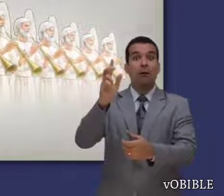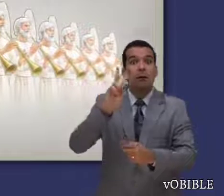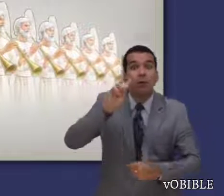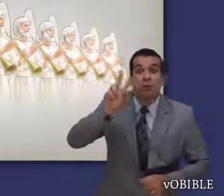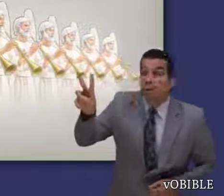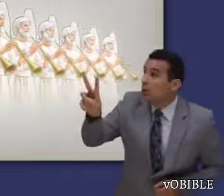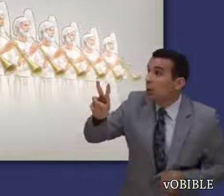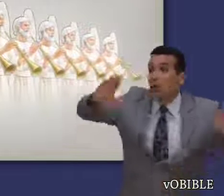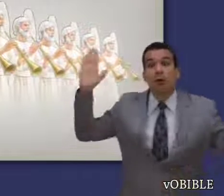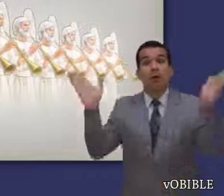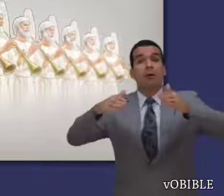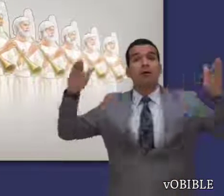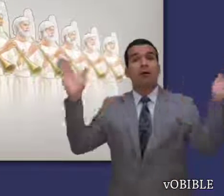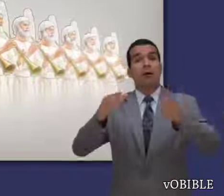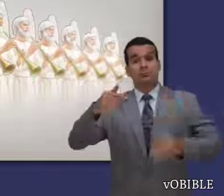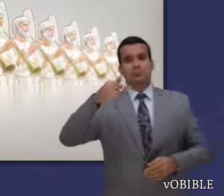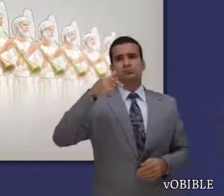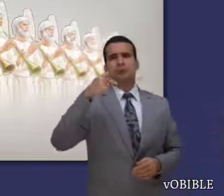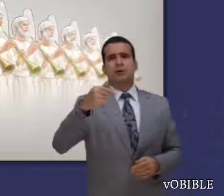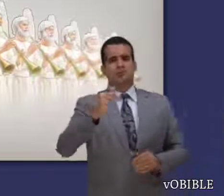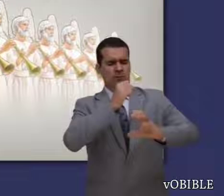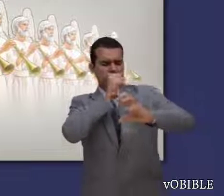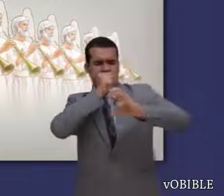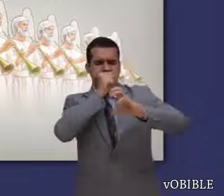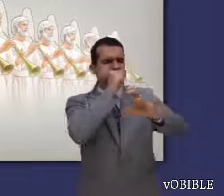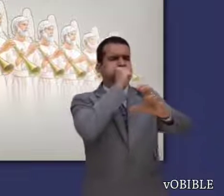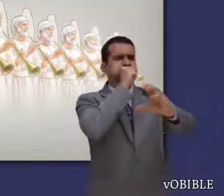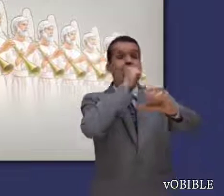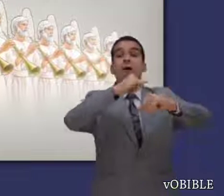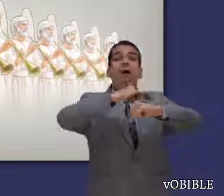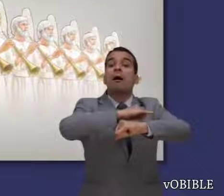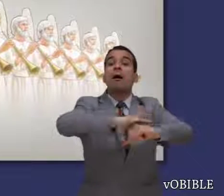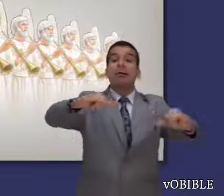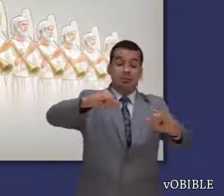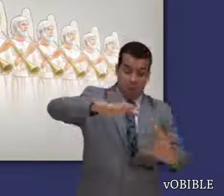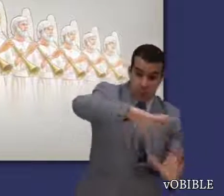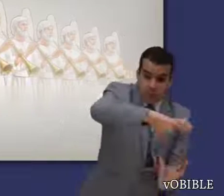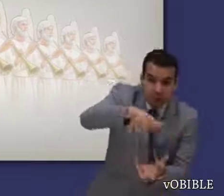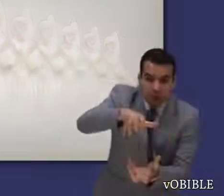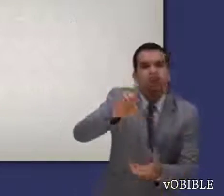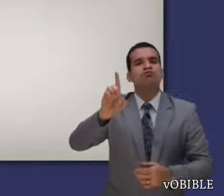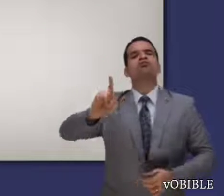trombetas. Os toques das trombetas anunciam o julgamento de Deus sobre a humanidade.